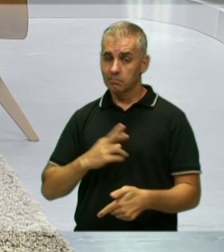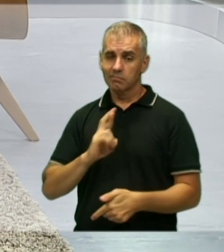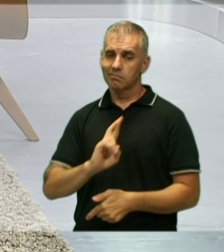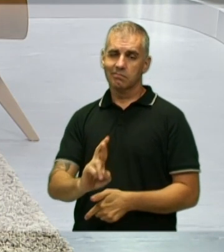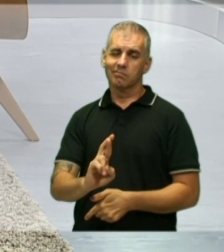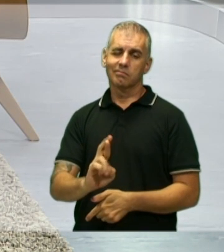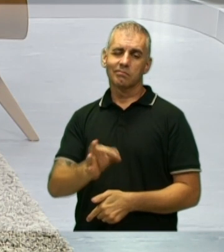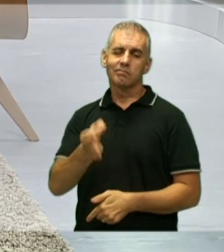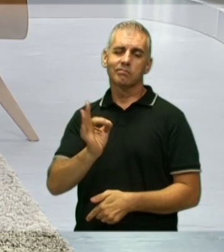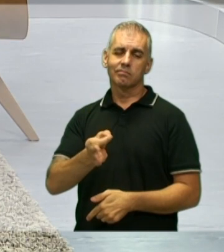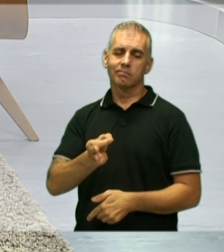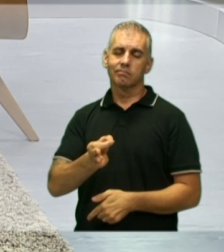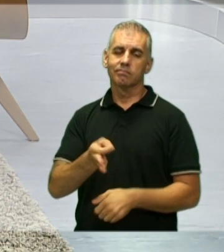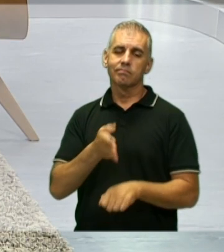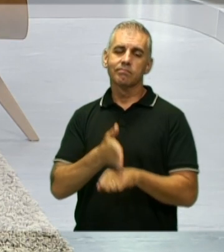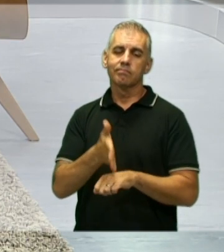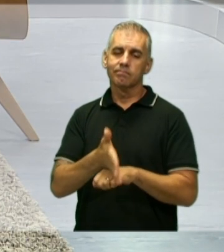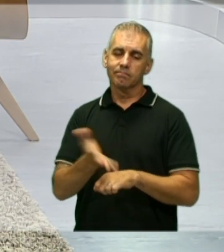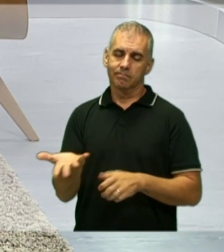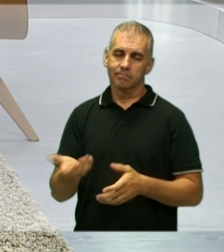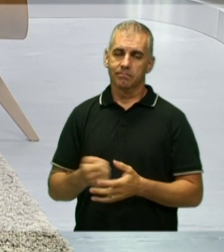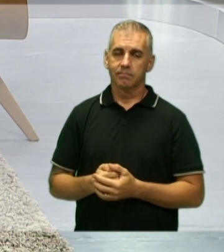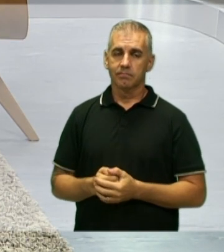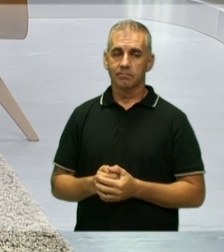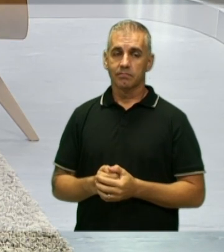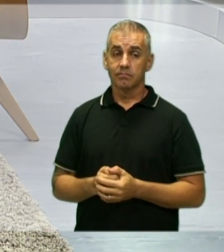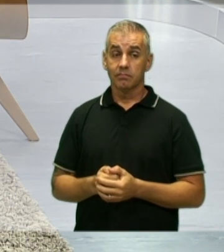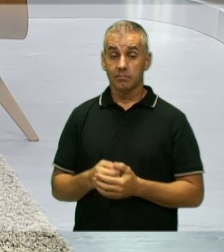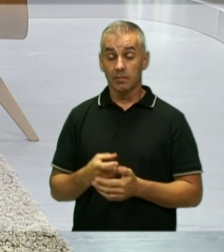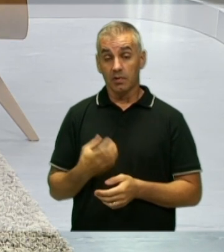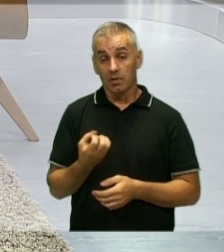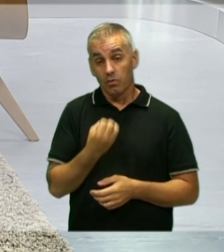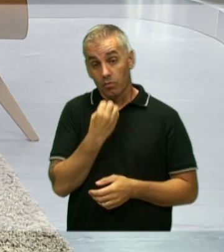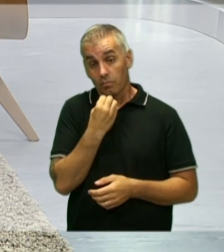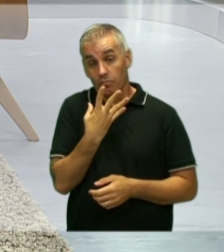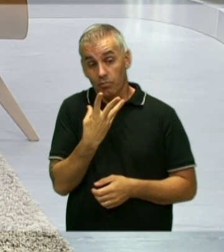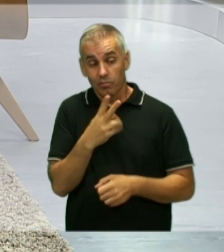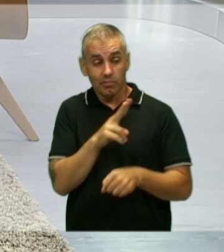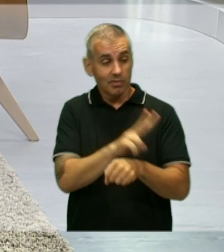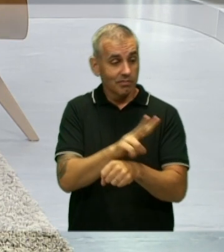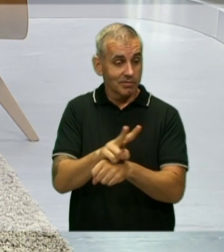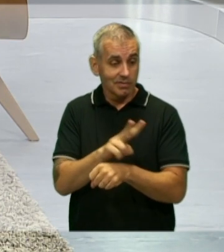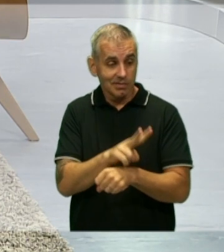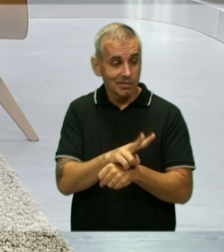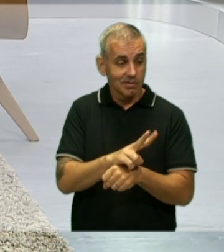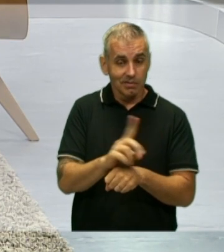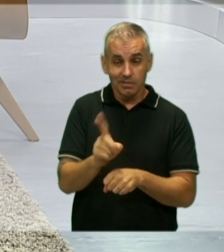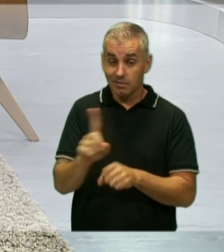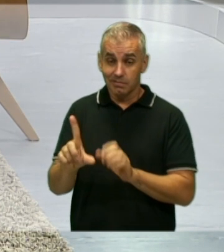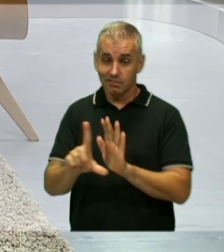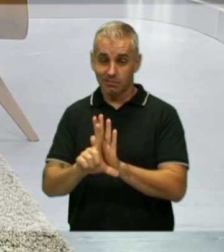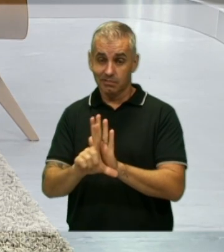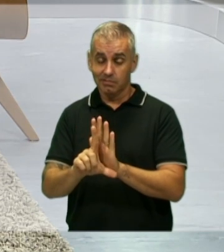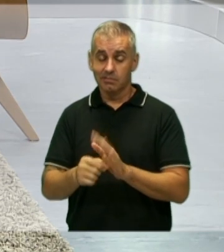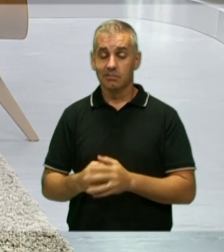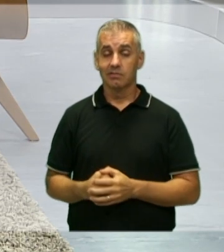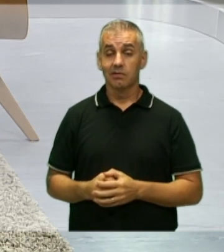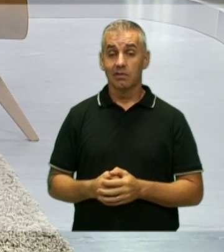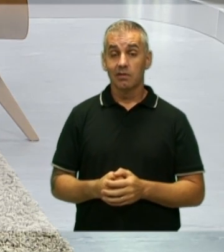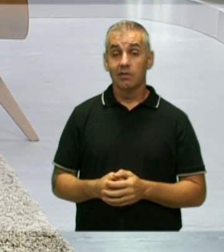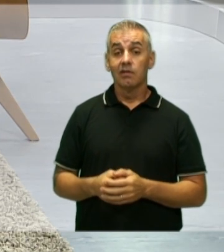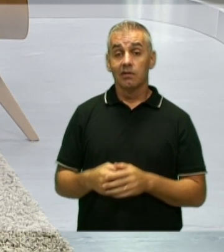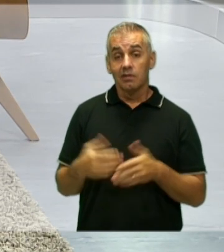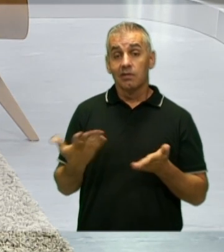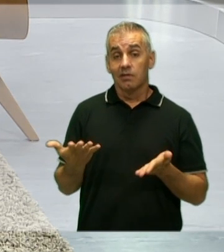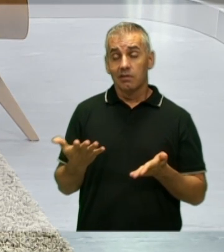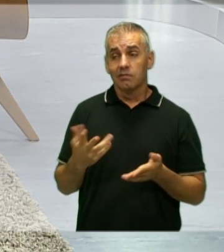resultado prático. É o êxito de uma fiscalização e não de uma legislação, né? Então a gente já